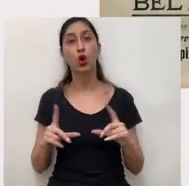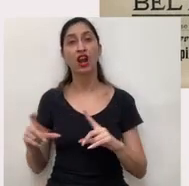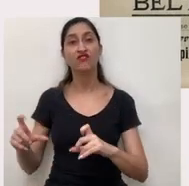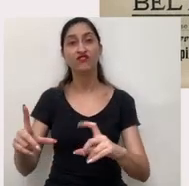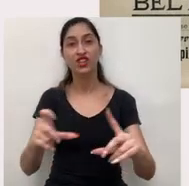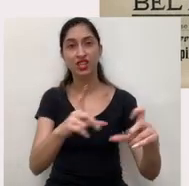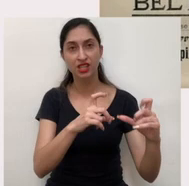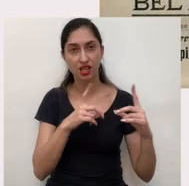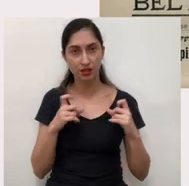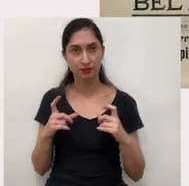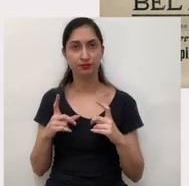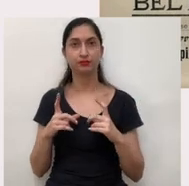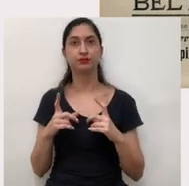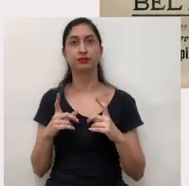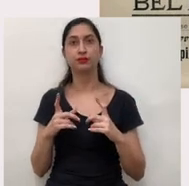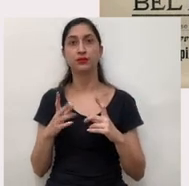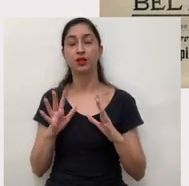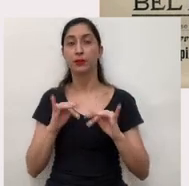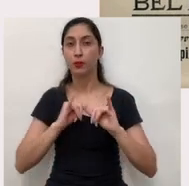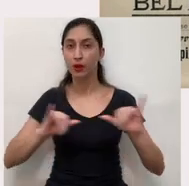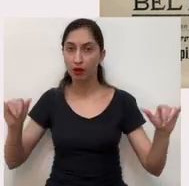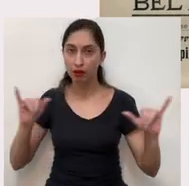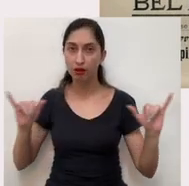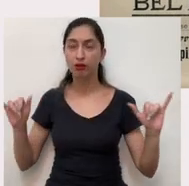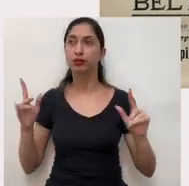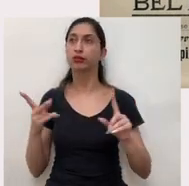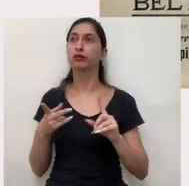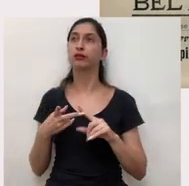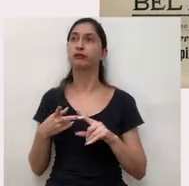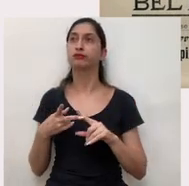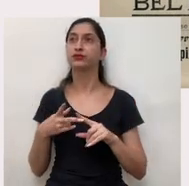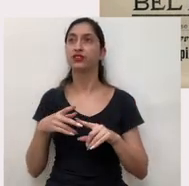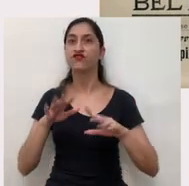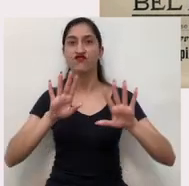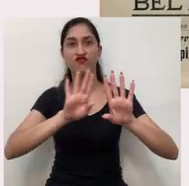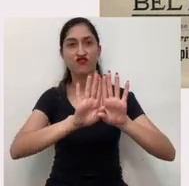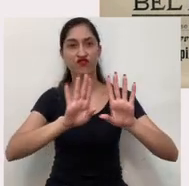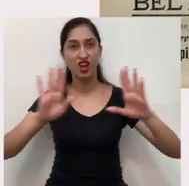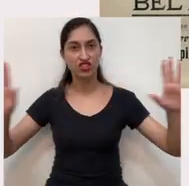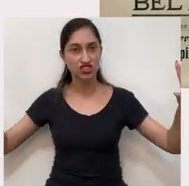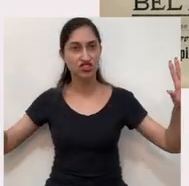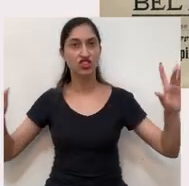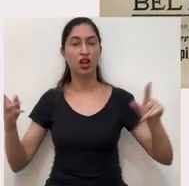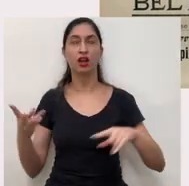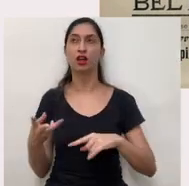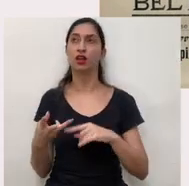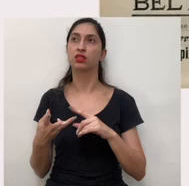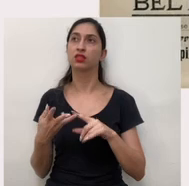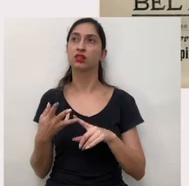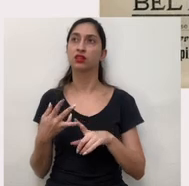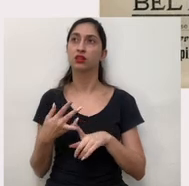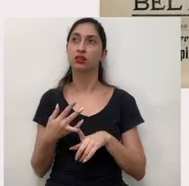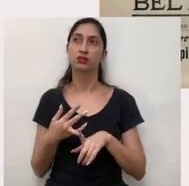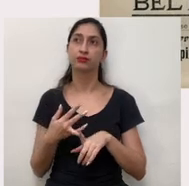fotografias, enfim, propagandas, plantas, fachadas.